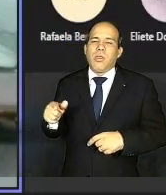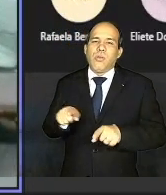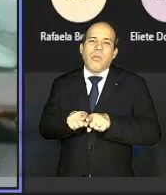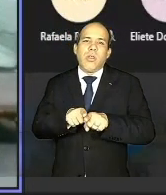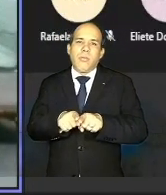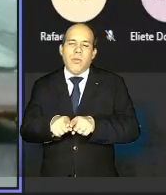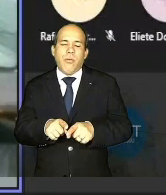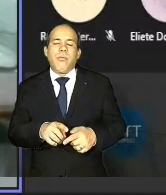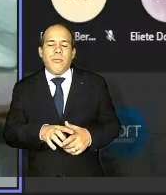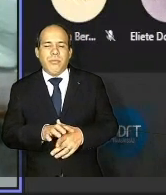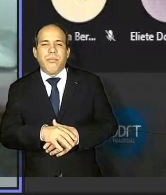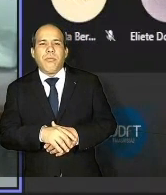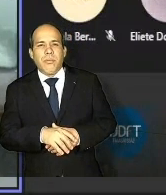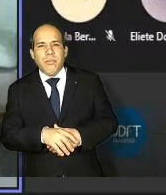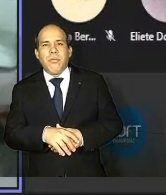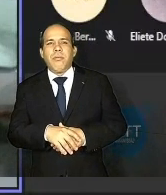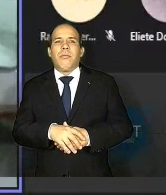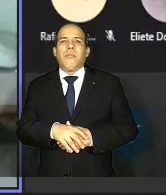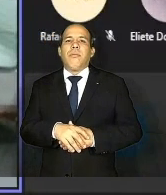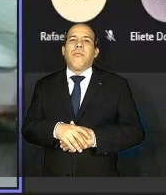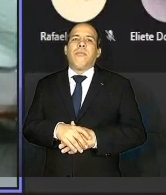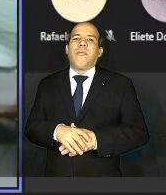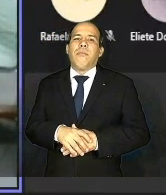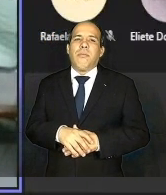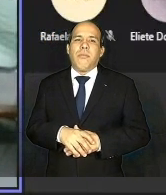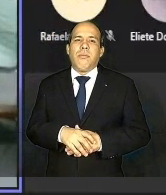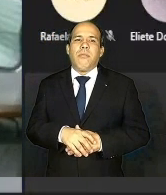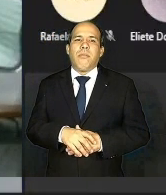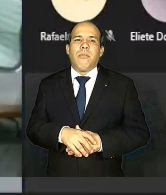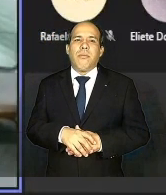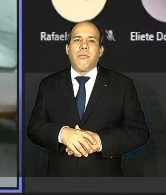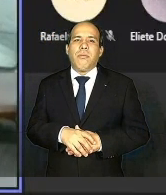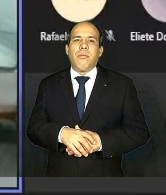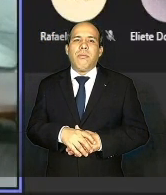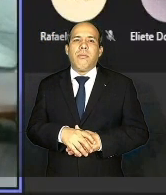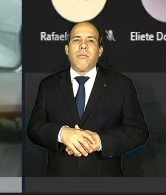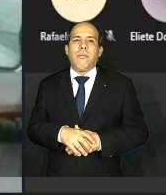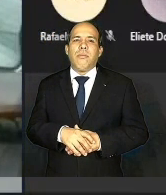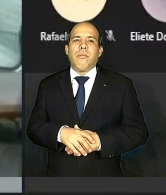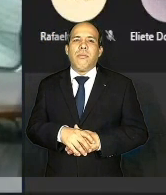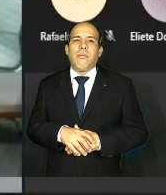filha vai precisar mais do que esse irmão, sem dúvida, viu?